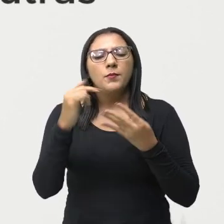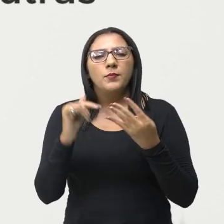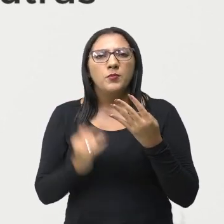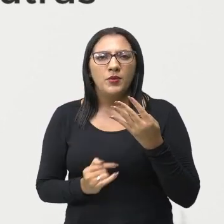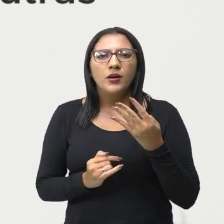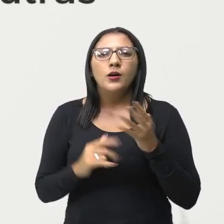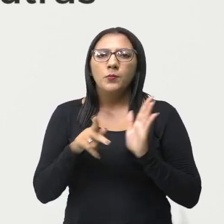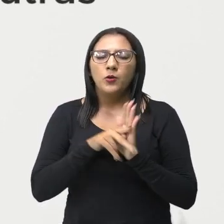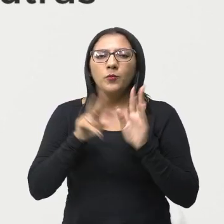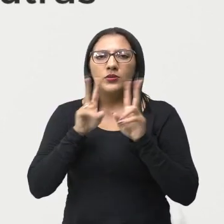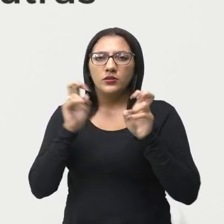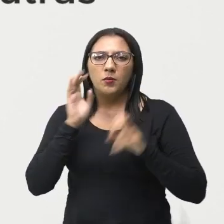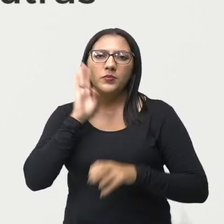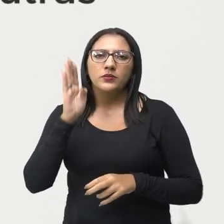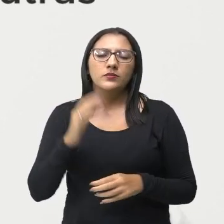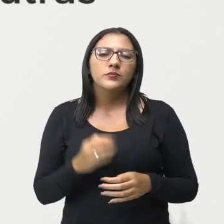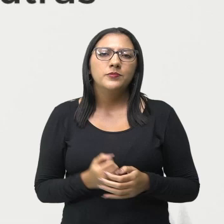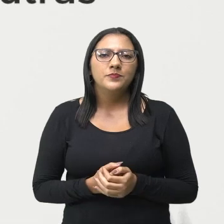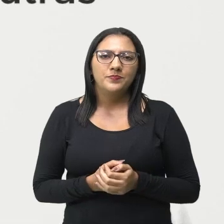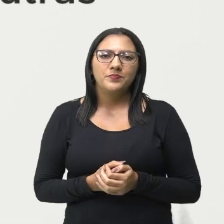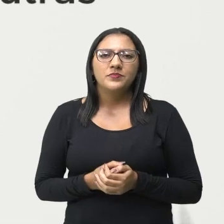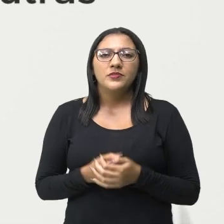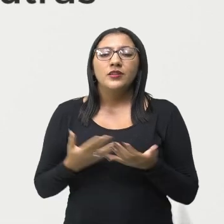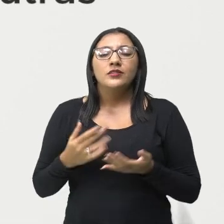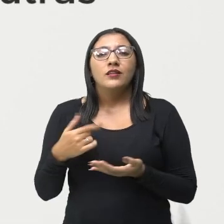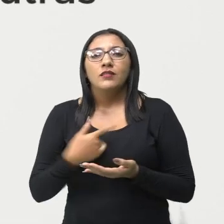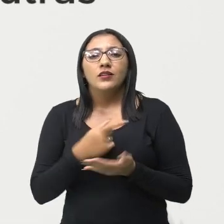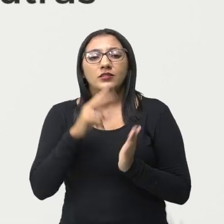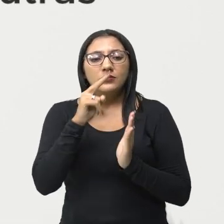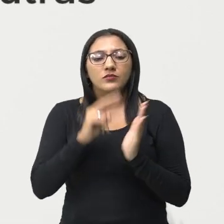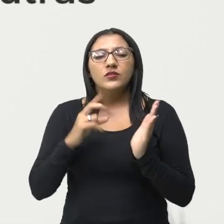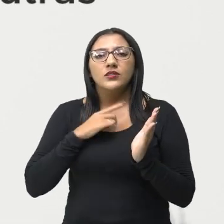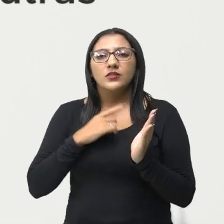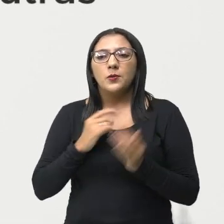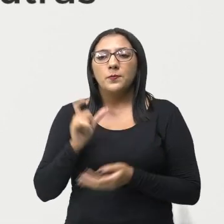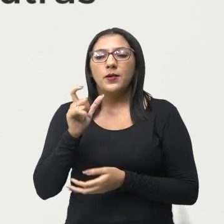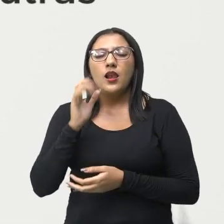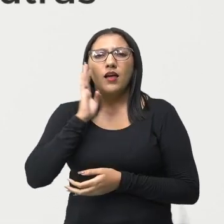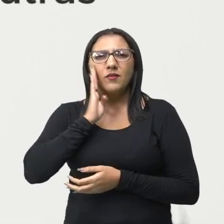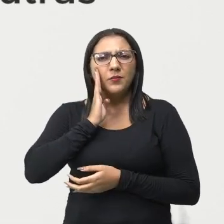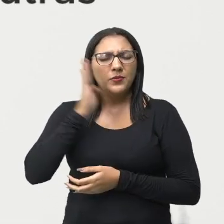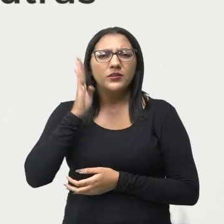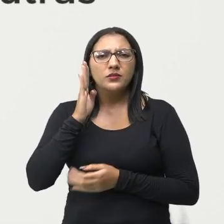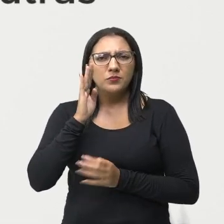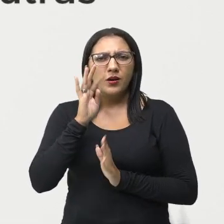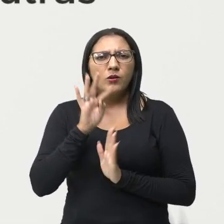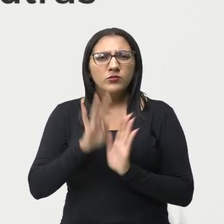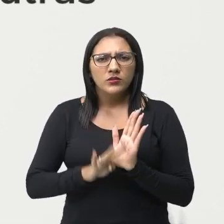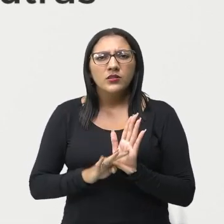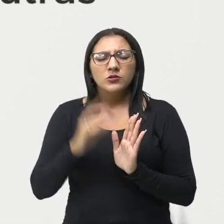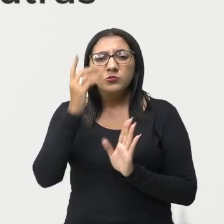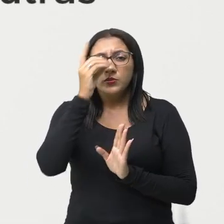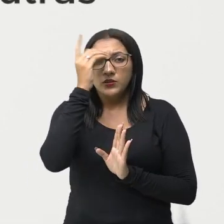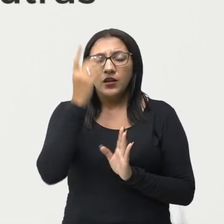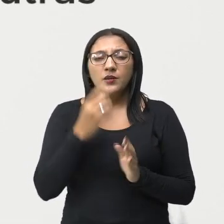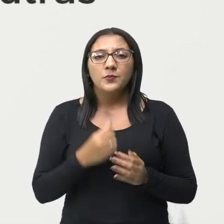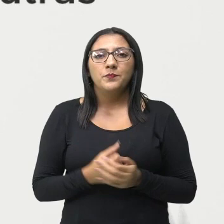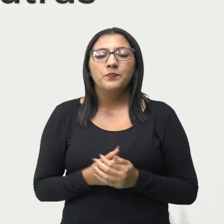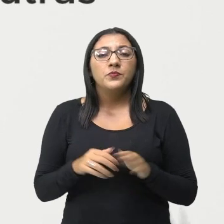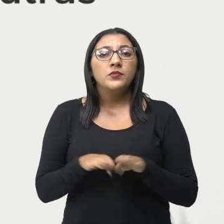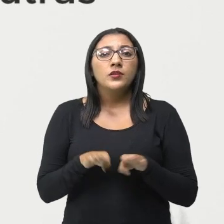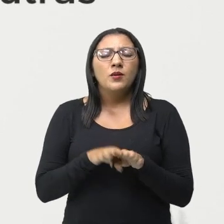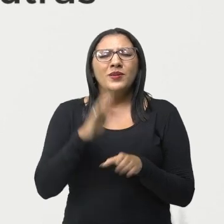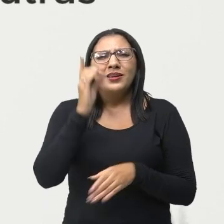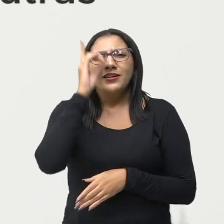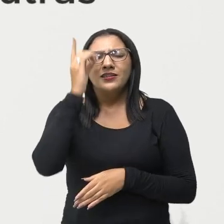dito, certo? Então, nós vamos ter uma ideia que será a mais importante, a ideia principal, certo? E ideias que